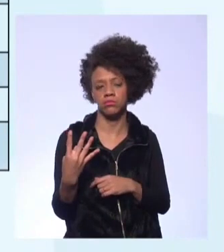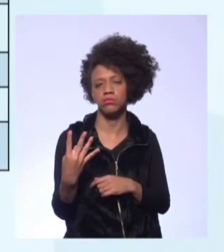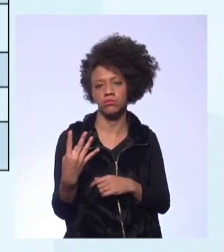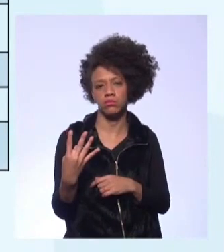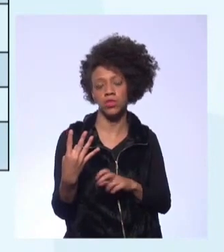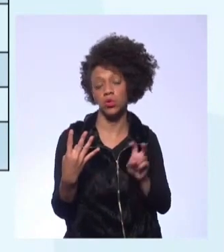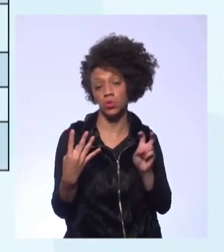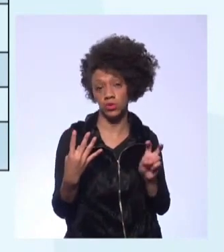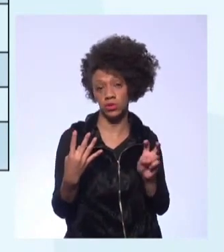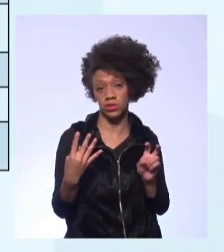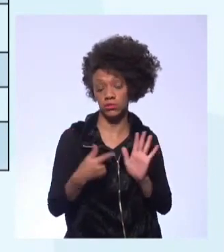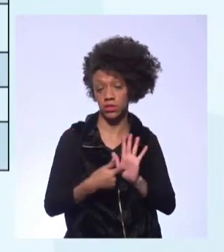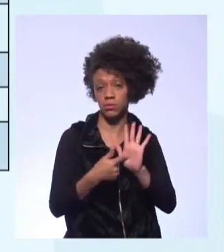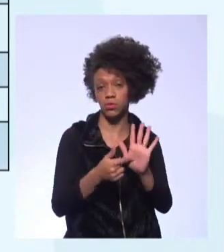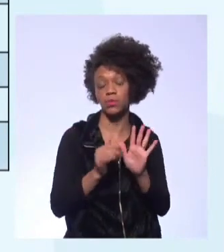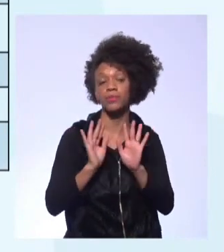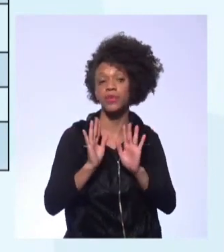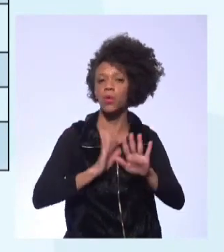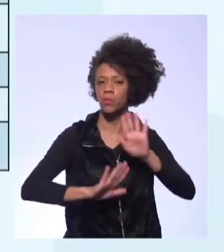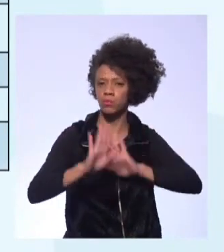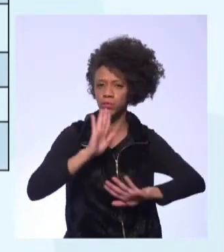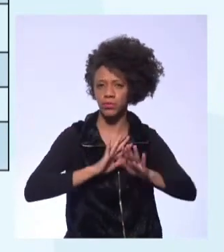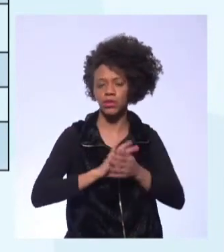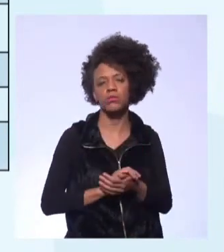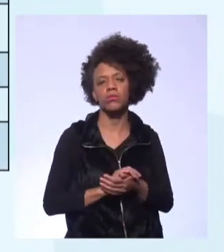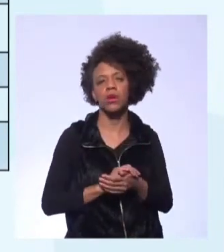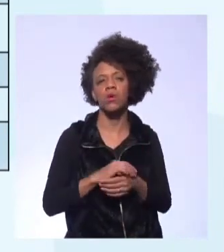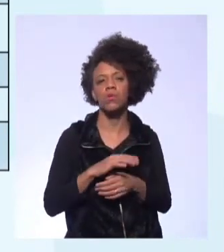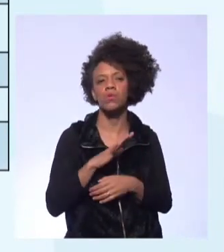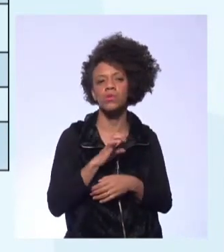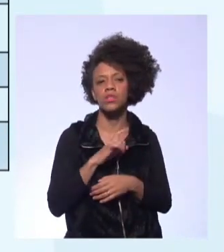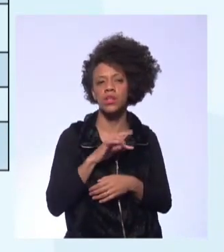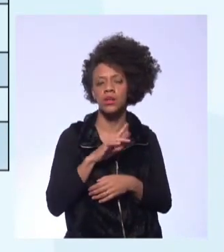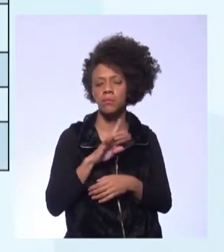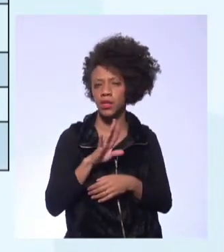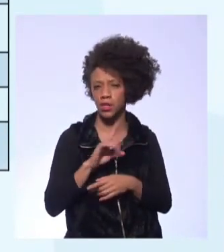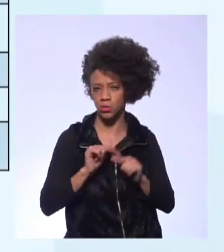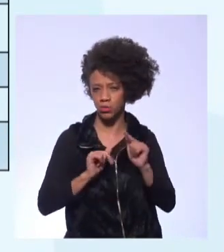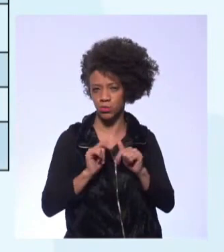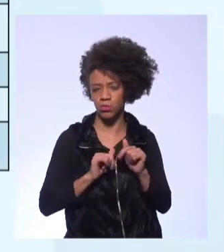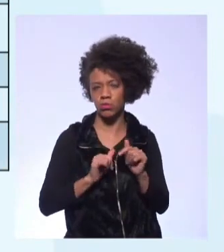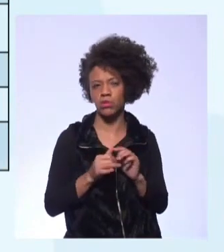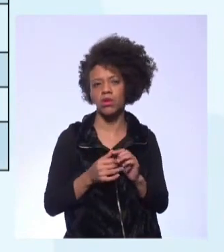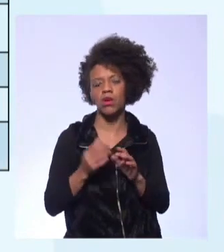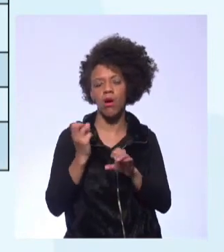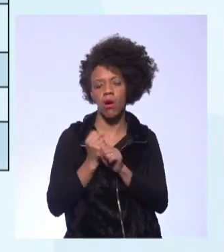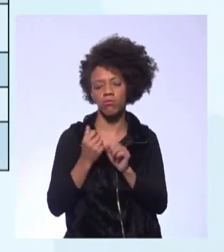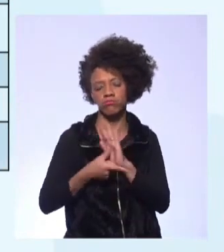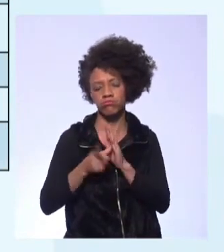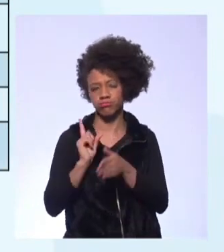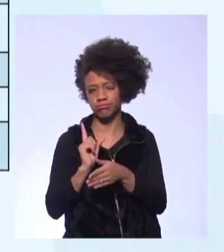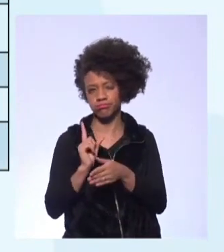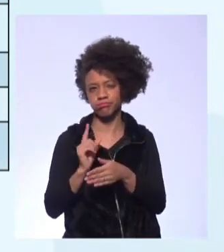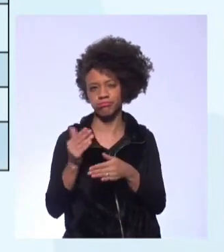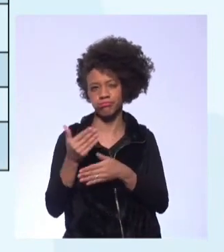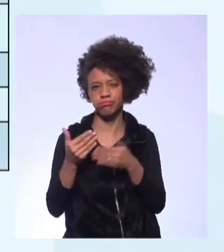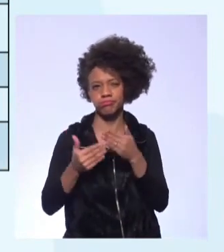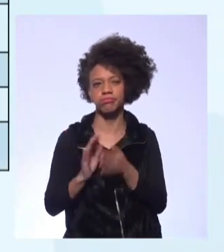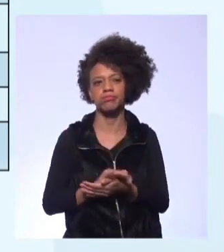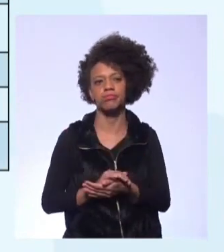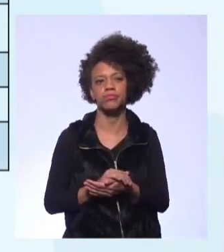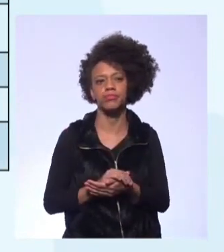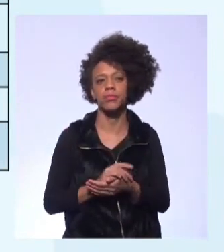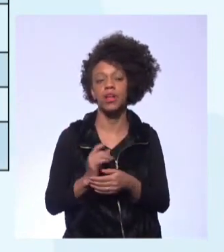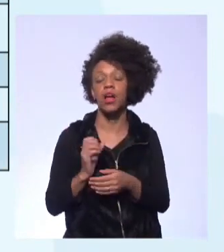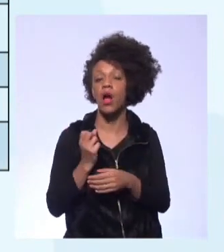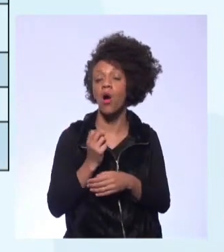me proporcionou. Tá? Então, cuidado. Os elementos, eu contei no anterior, vou voltar até um pouquinho para vocês verem, ó. O anterior,